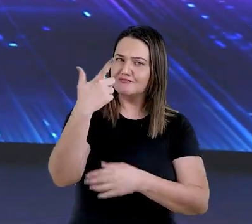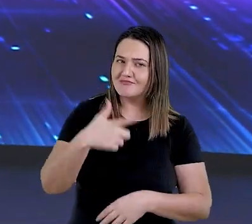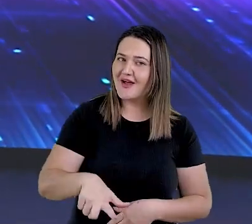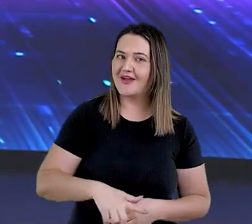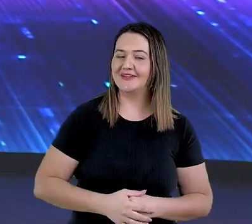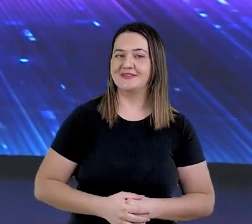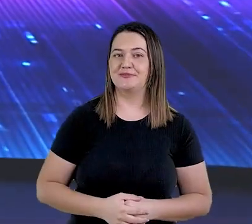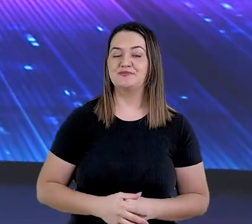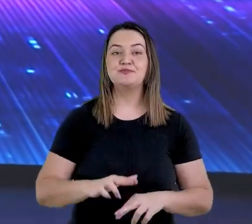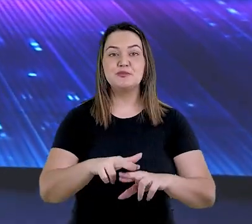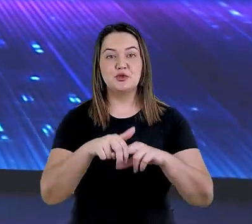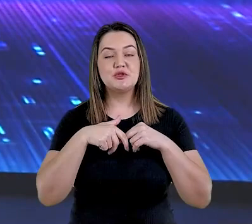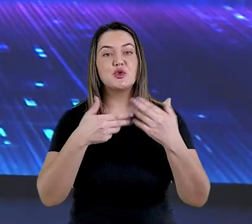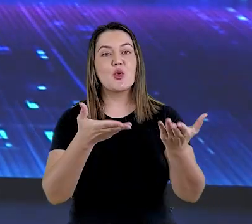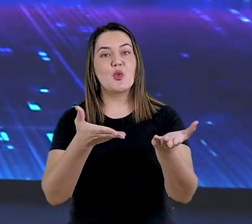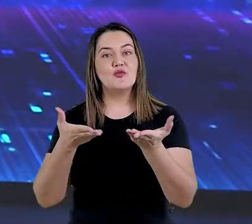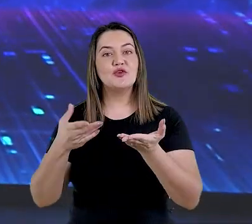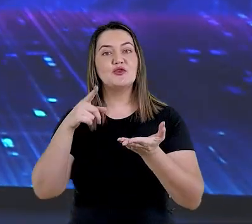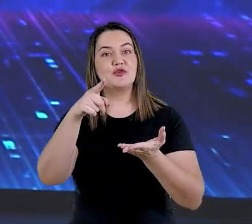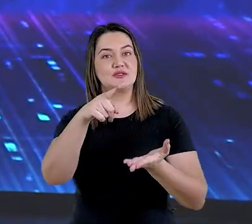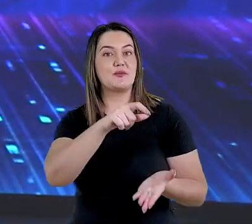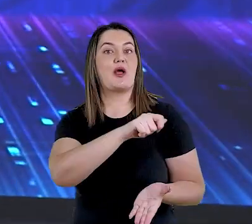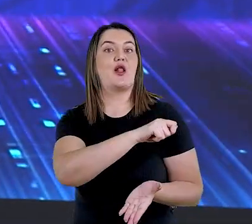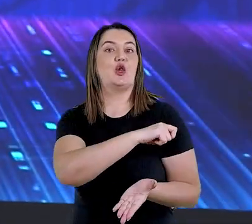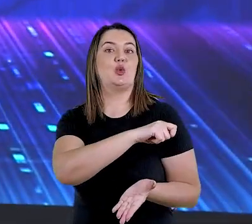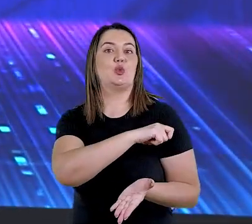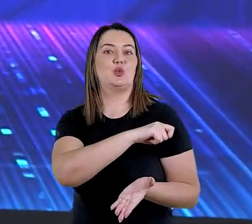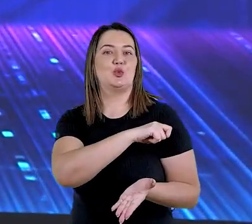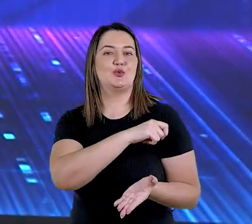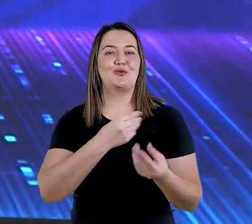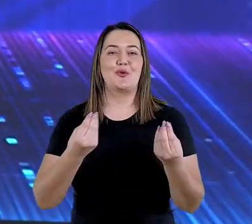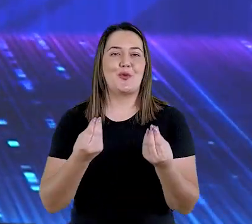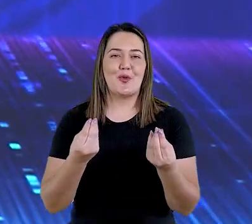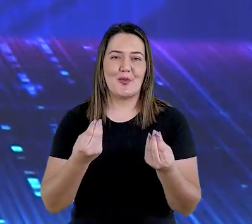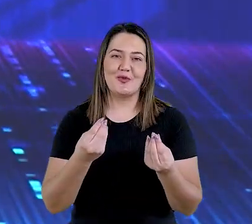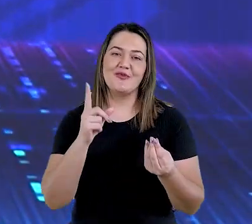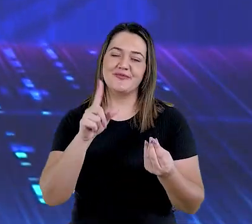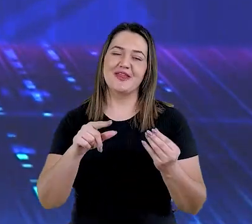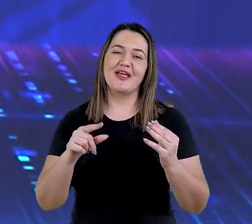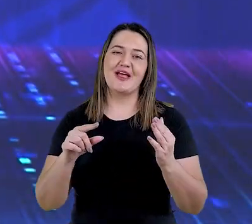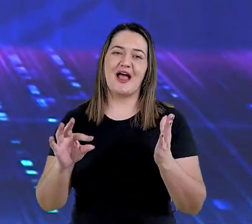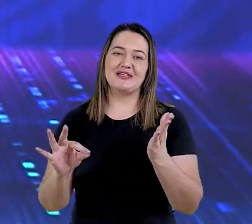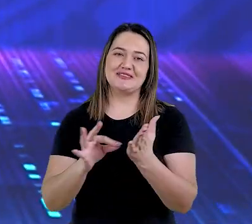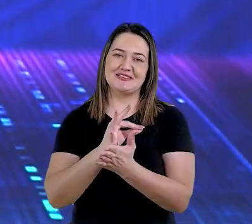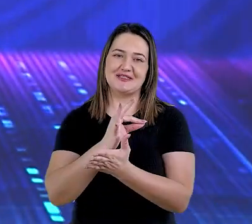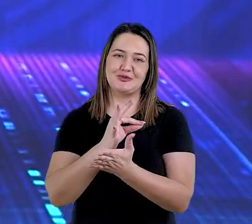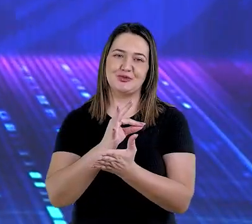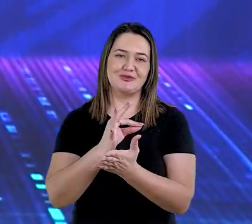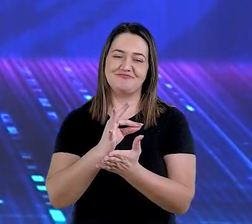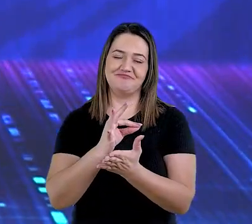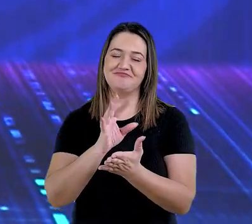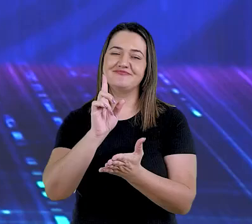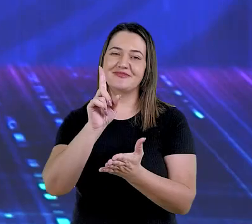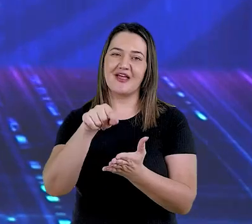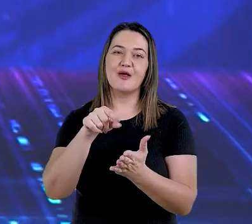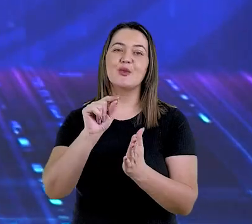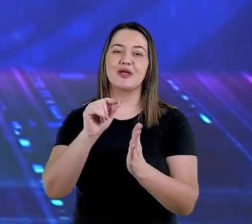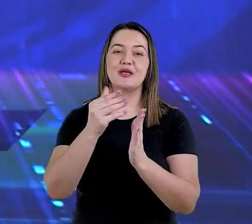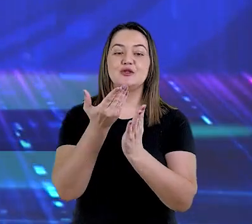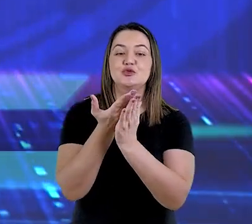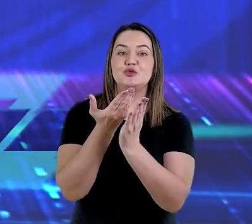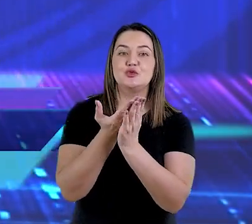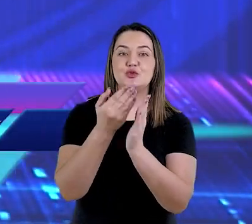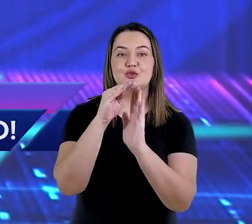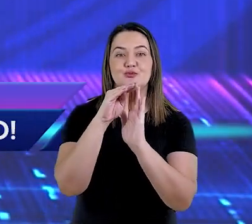quero fazer um convite para você ser aluno e é gratuito a matrícula, é gratuito também todo o material didático na melhor e